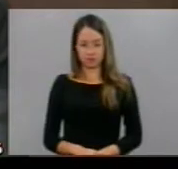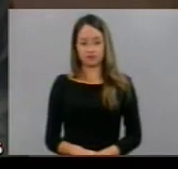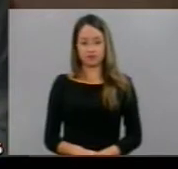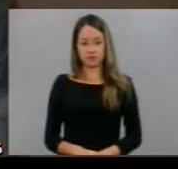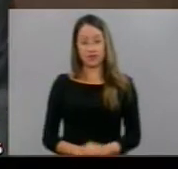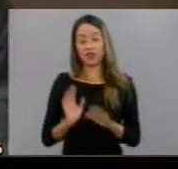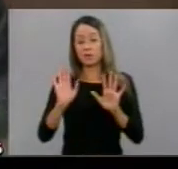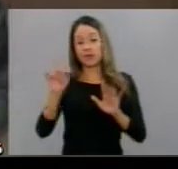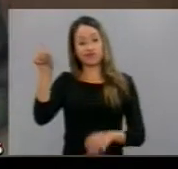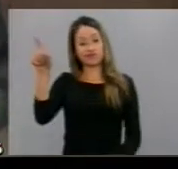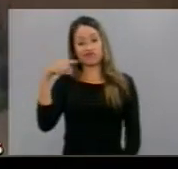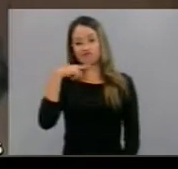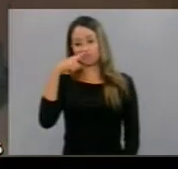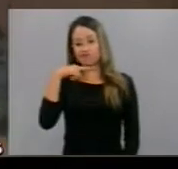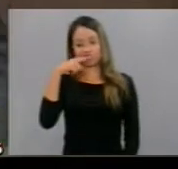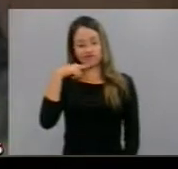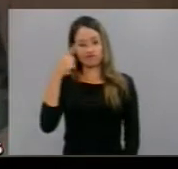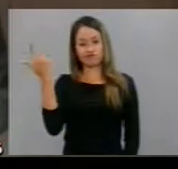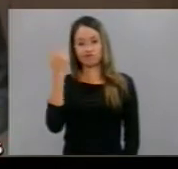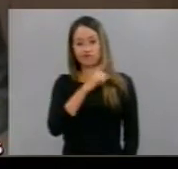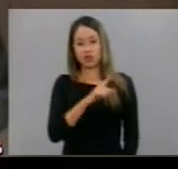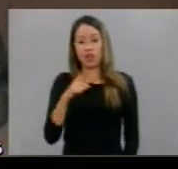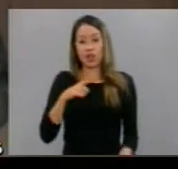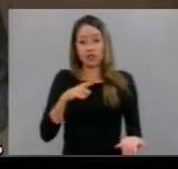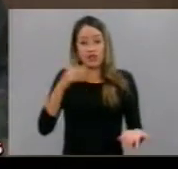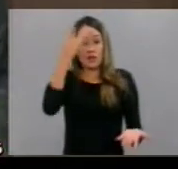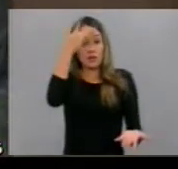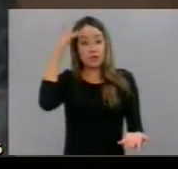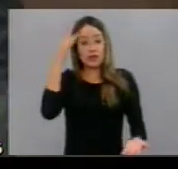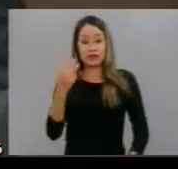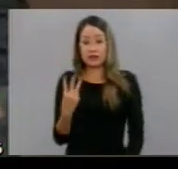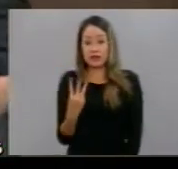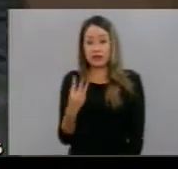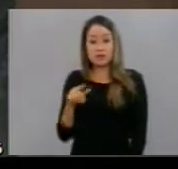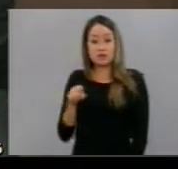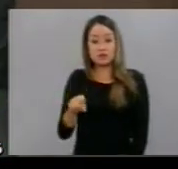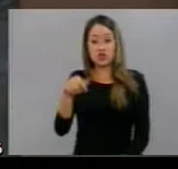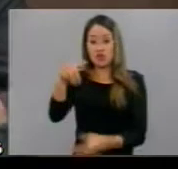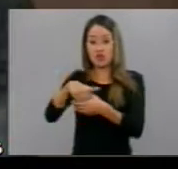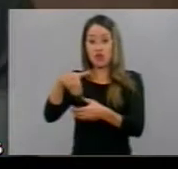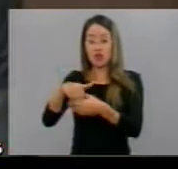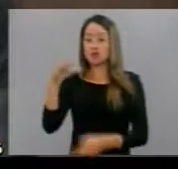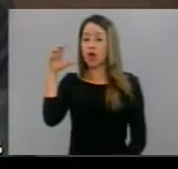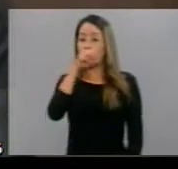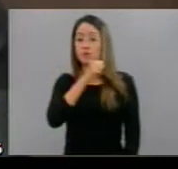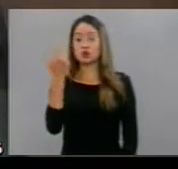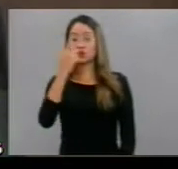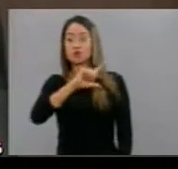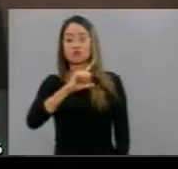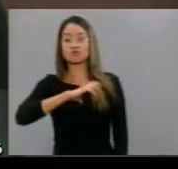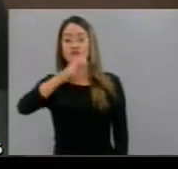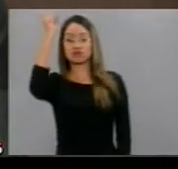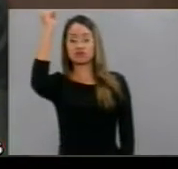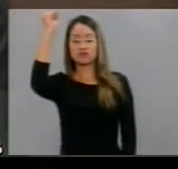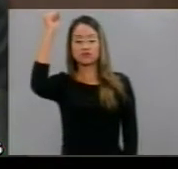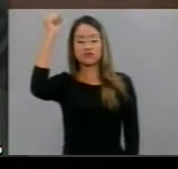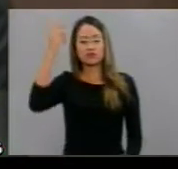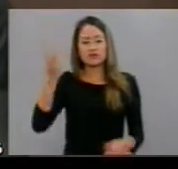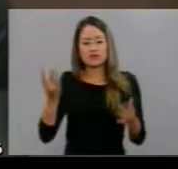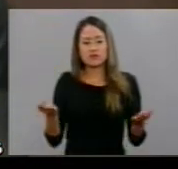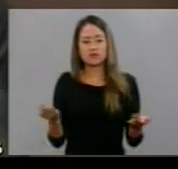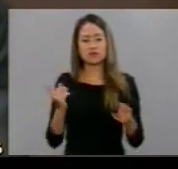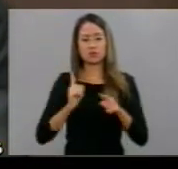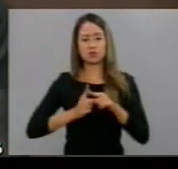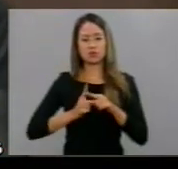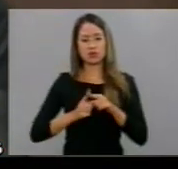assim não foi eleito. Teve gente com 3.000 votos que foi eleita. É essa a articulação